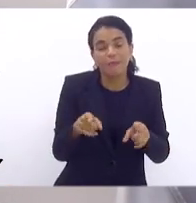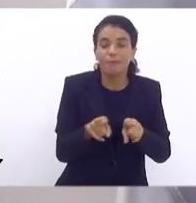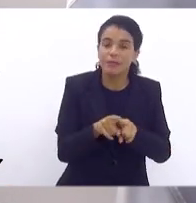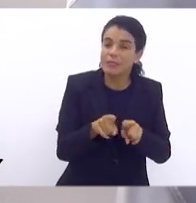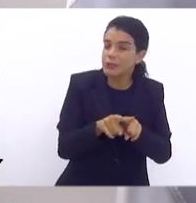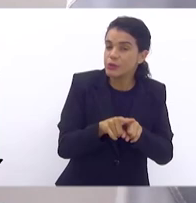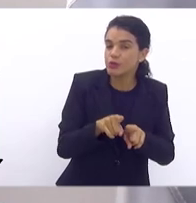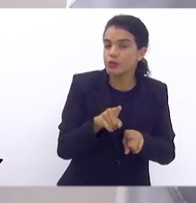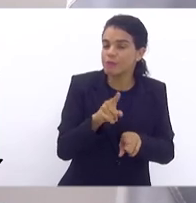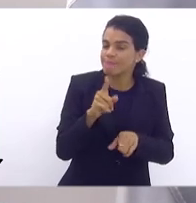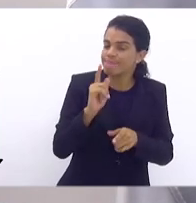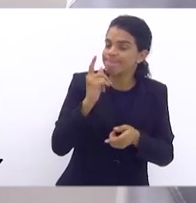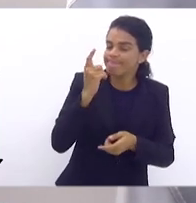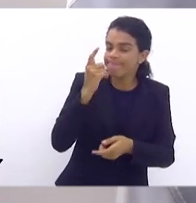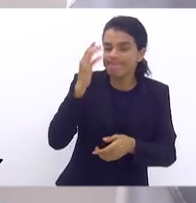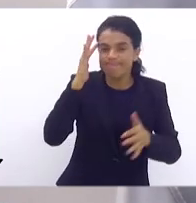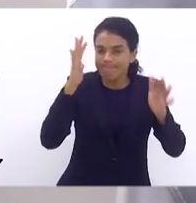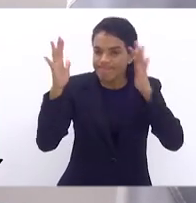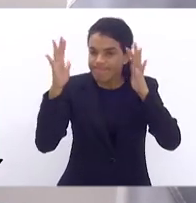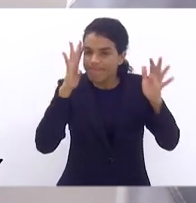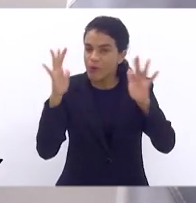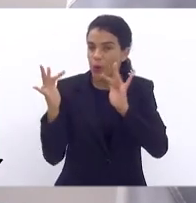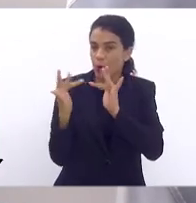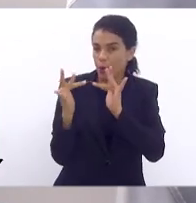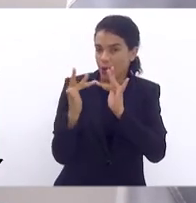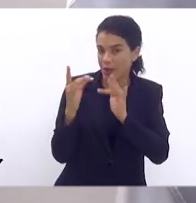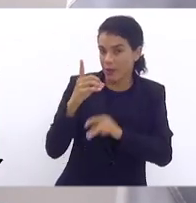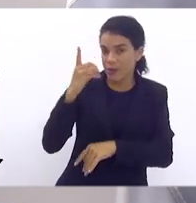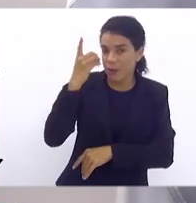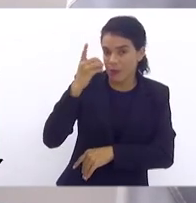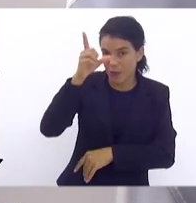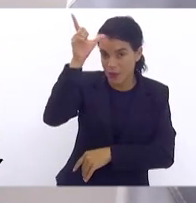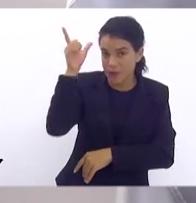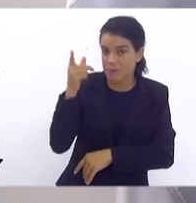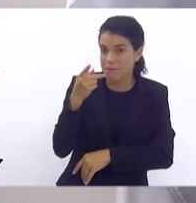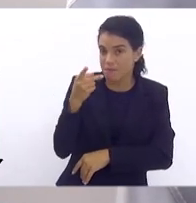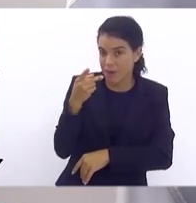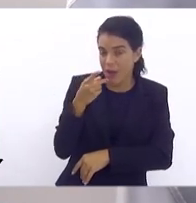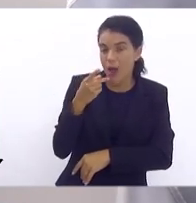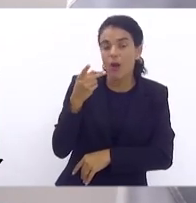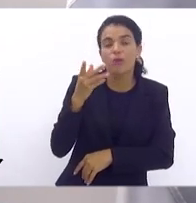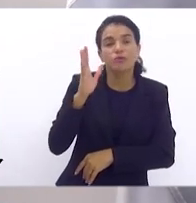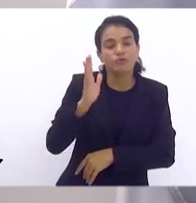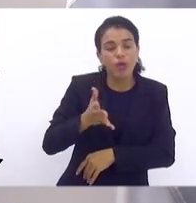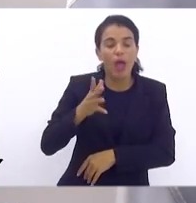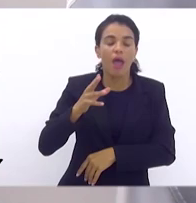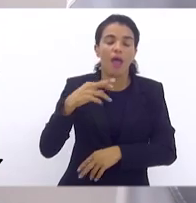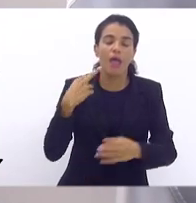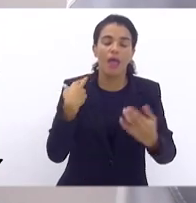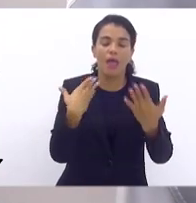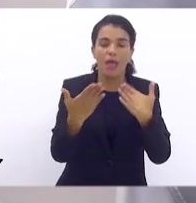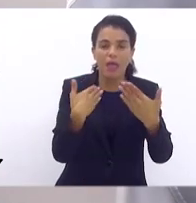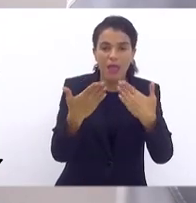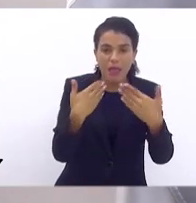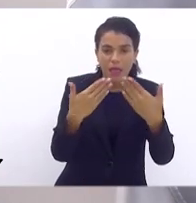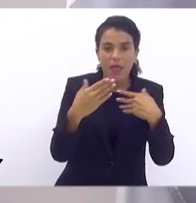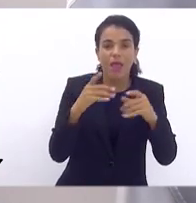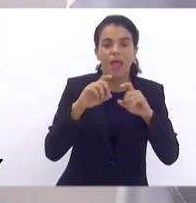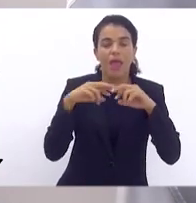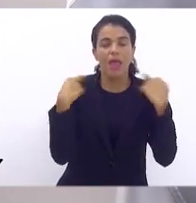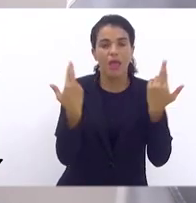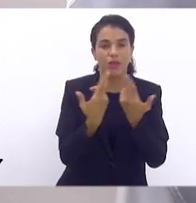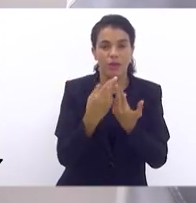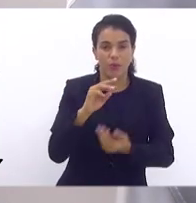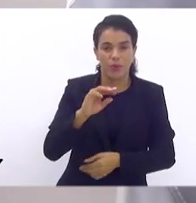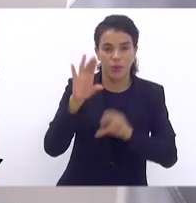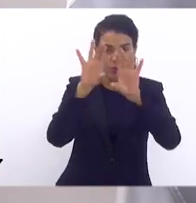a fazer um contato do deputado foi para uma agenda já no TSE e a gente já pediu uma agenda ao TSE